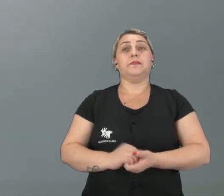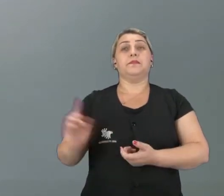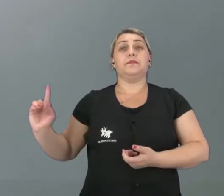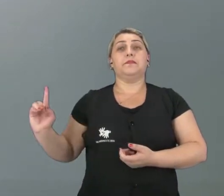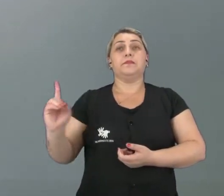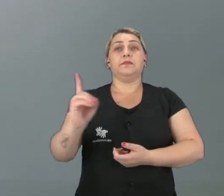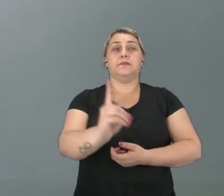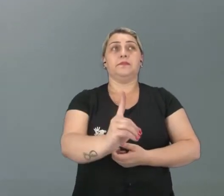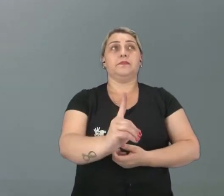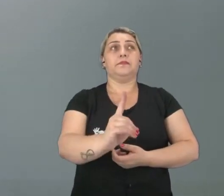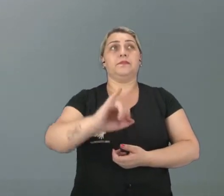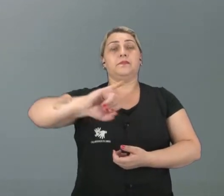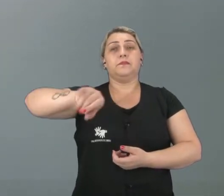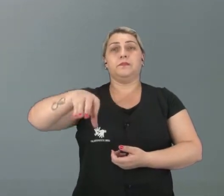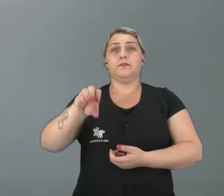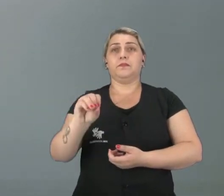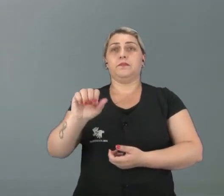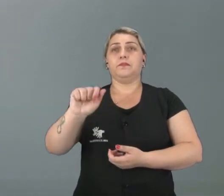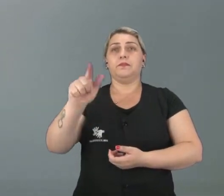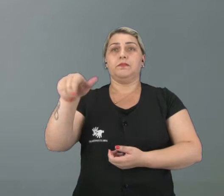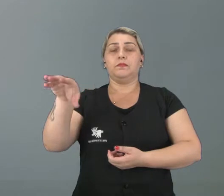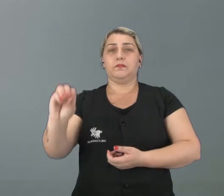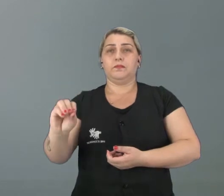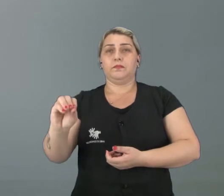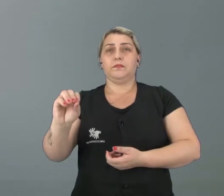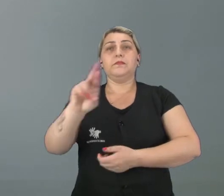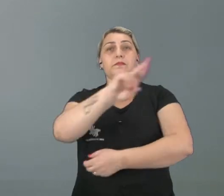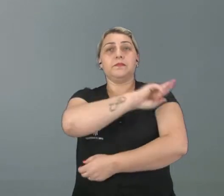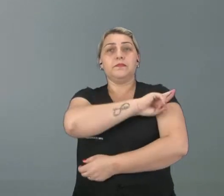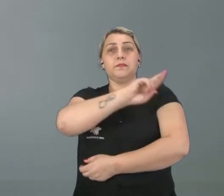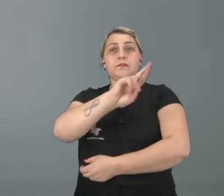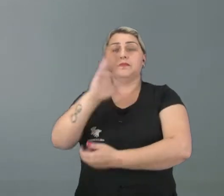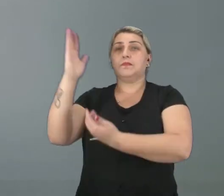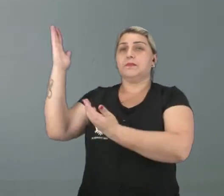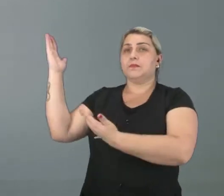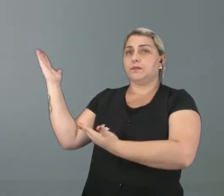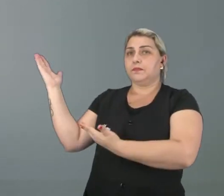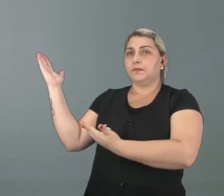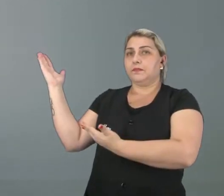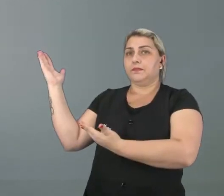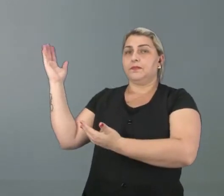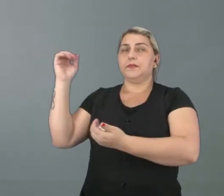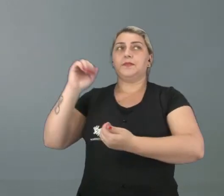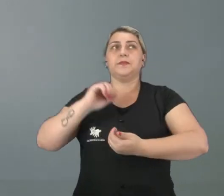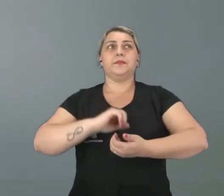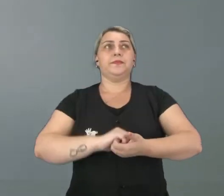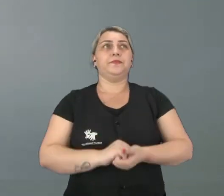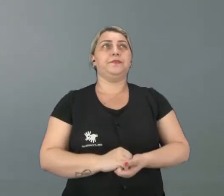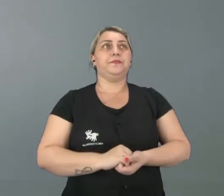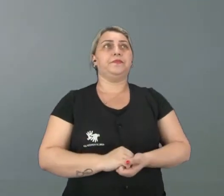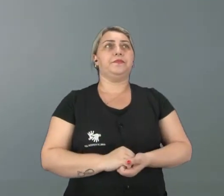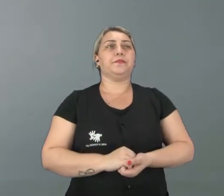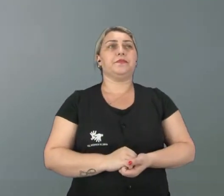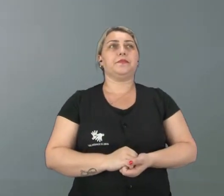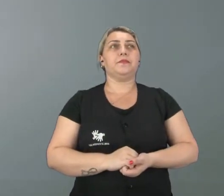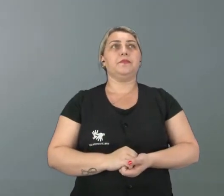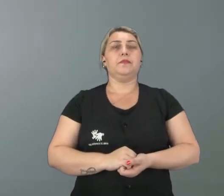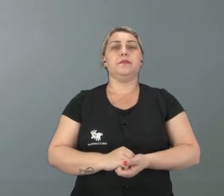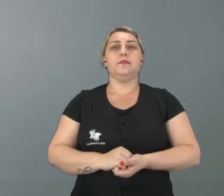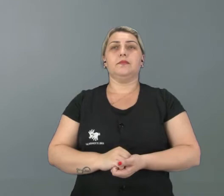Veio o João, né? E representou dessa maneira aqui. O João.